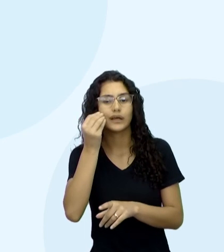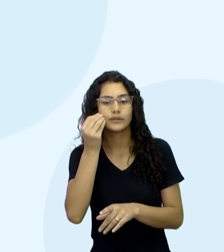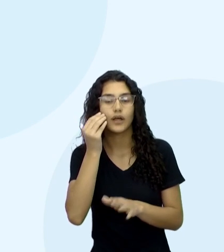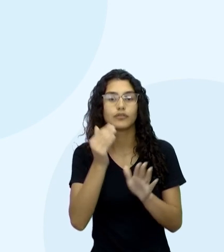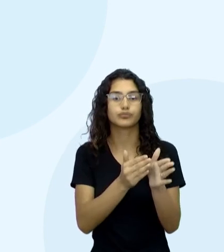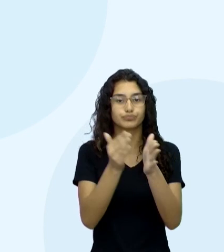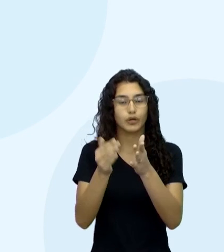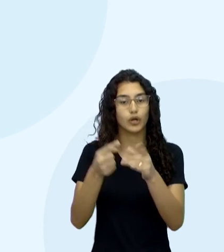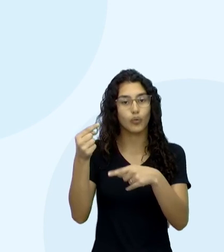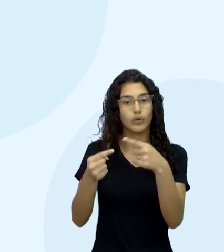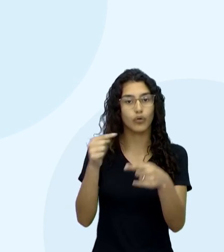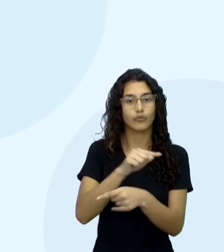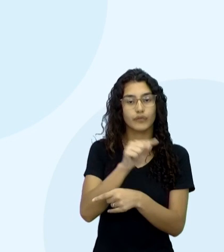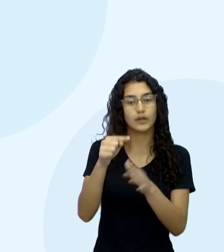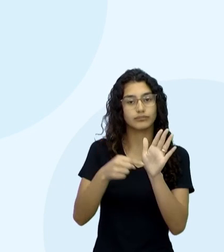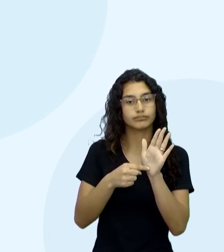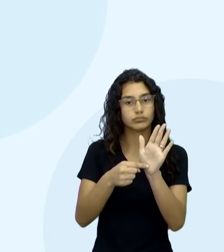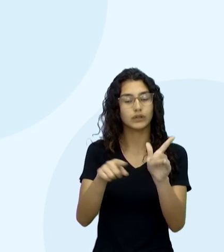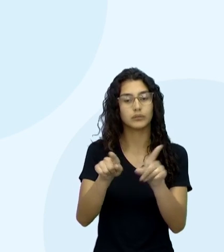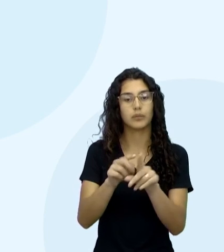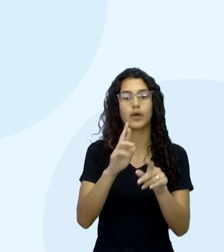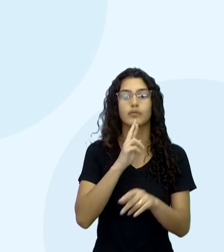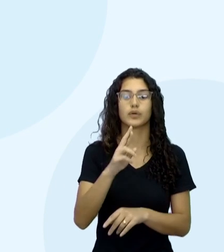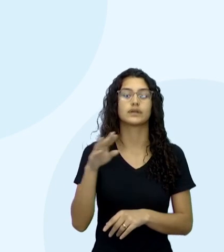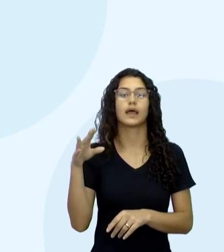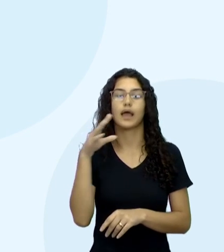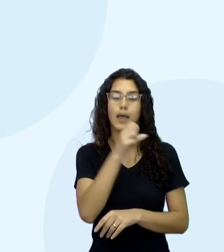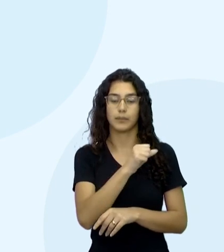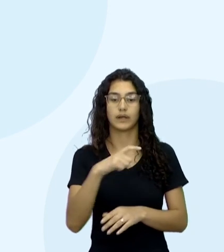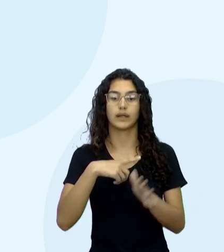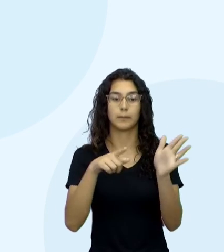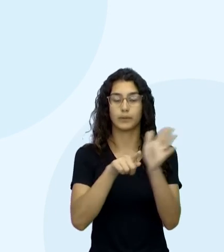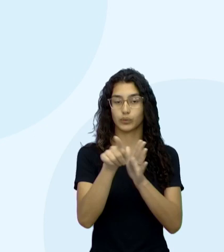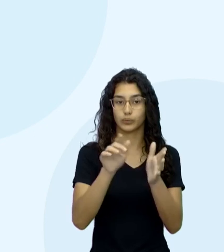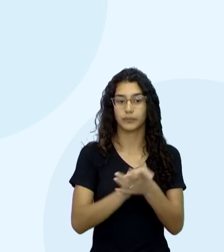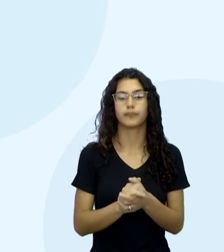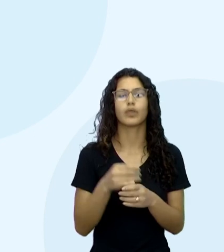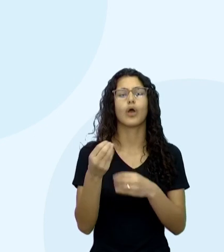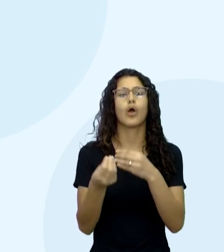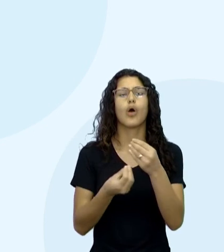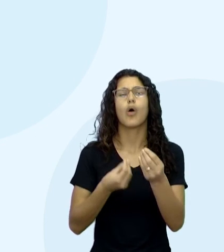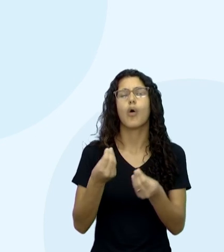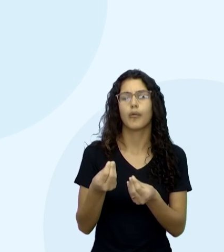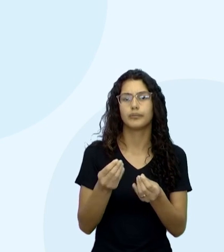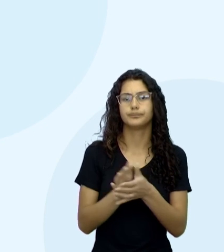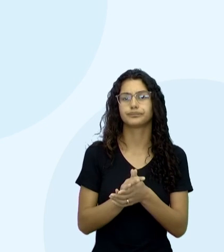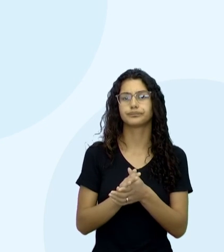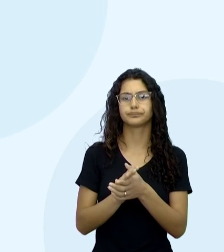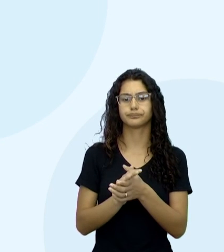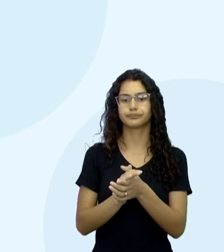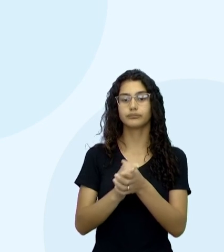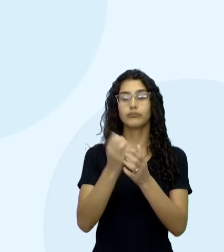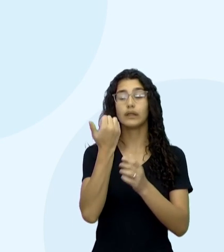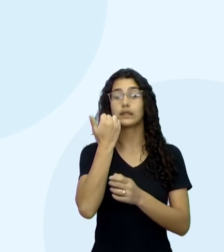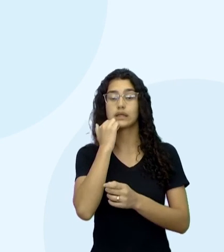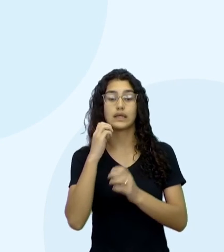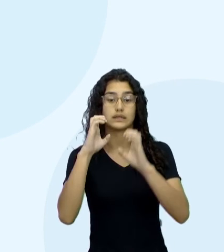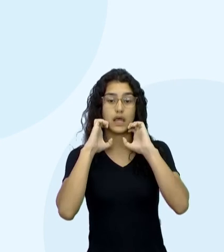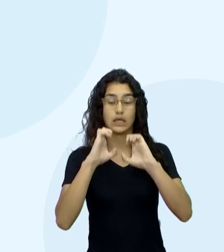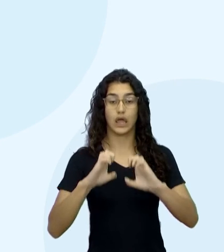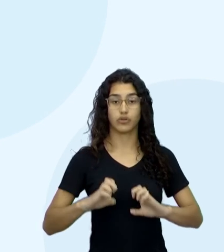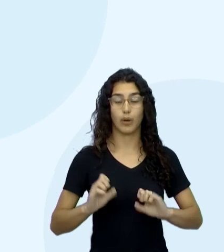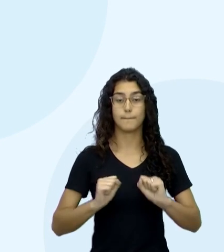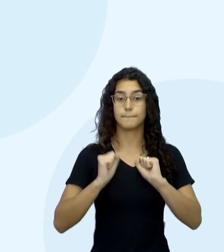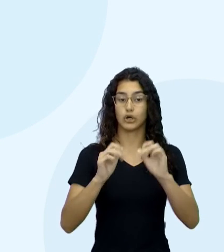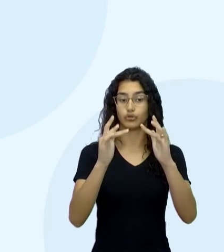partir da discussão de vocês oferecer uma resposta à seguinte questão como é que a ética e a ciência